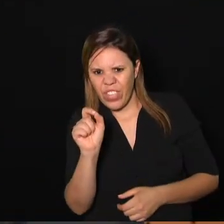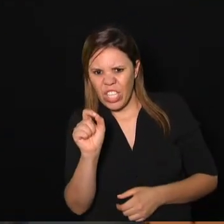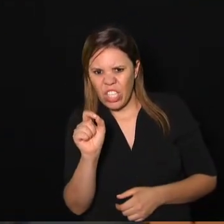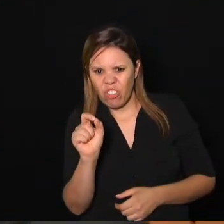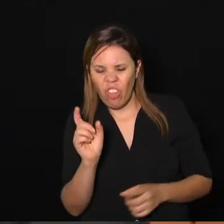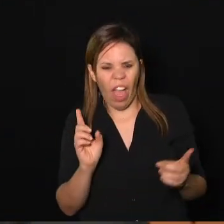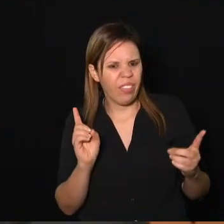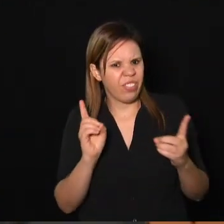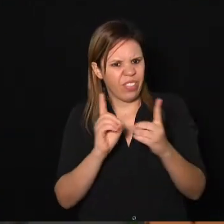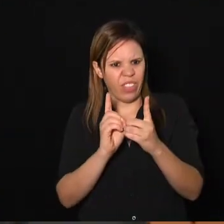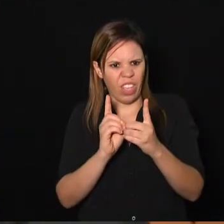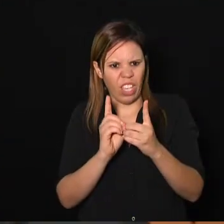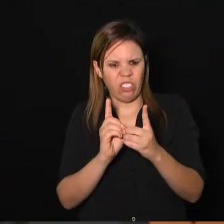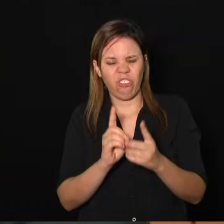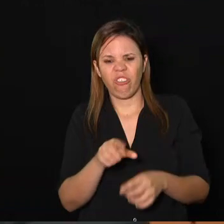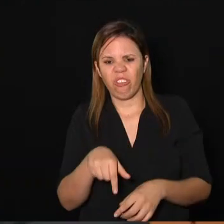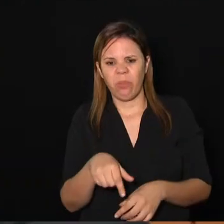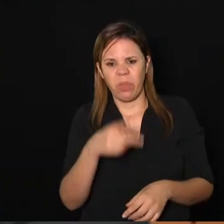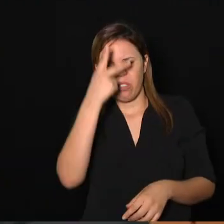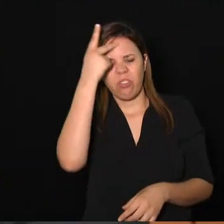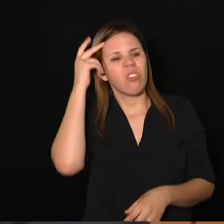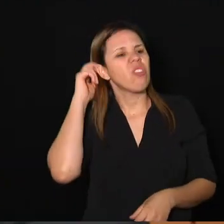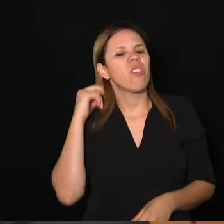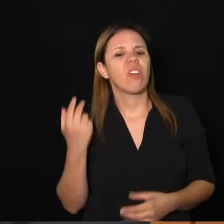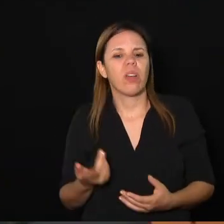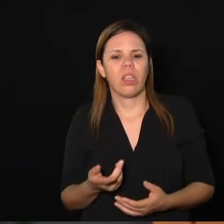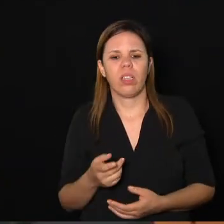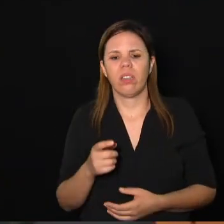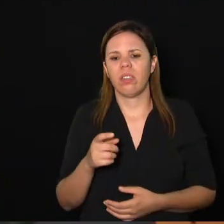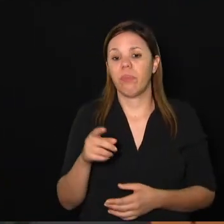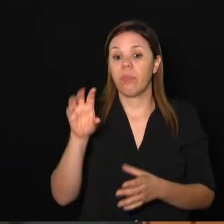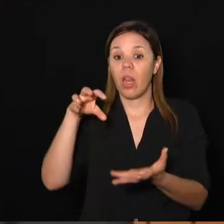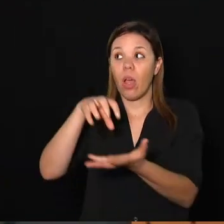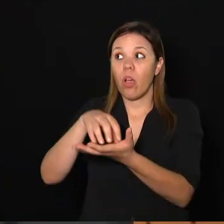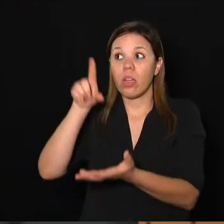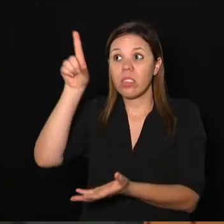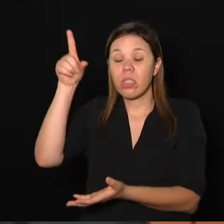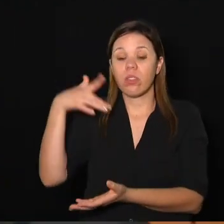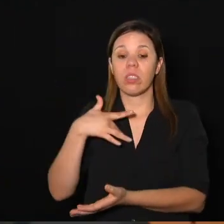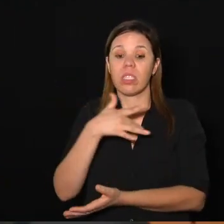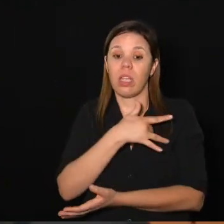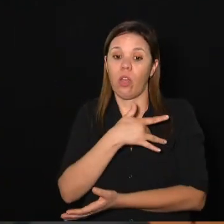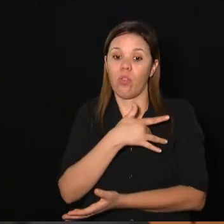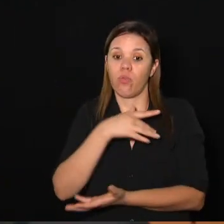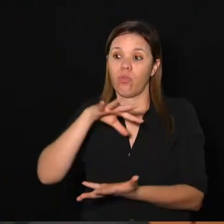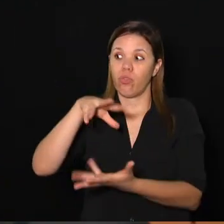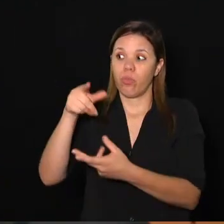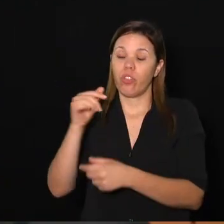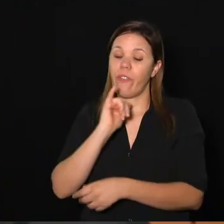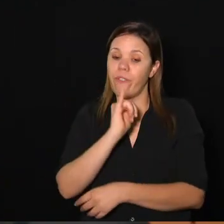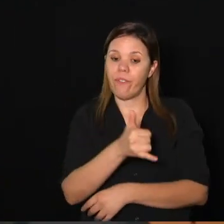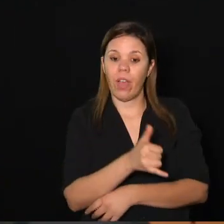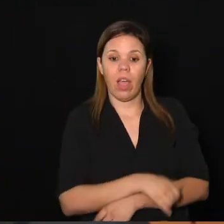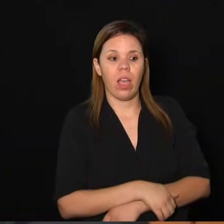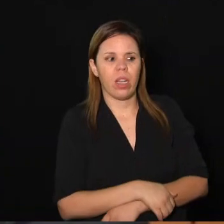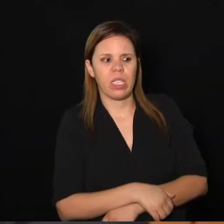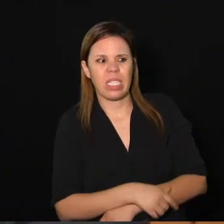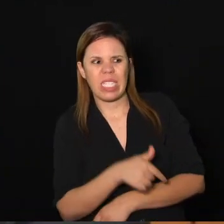verdade pela Organização Mundial de Saúde são no máximo seis pacientes por hora então assim a gente precisa de ter os elementos